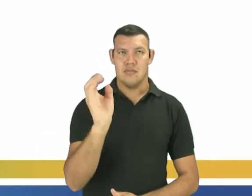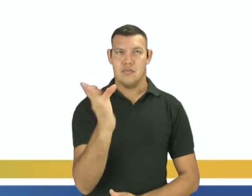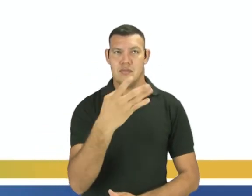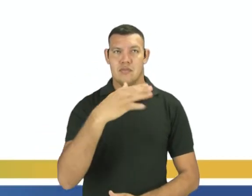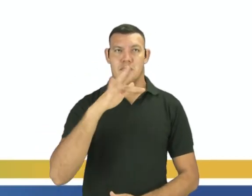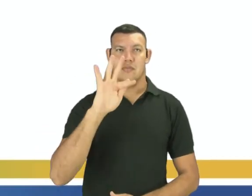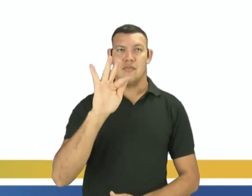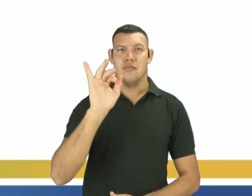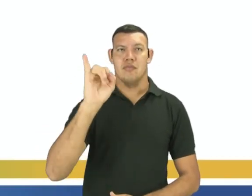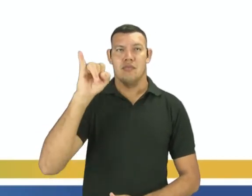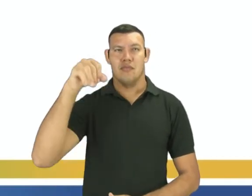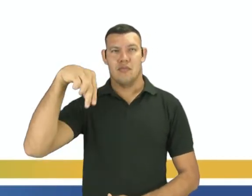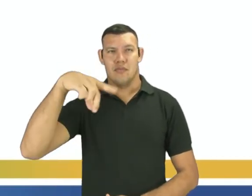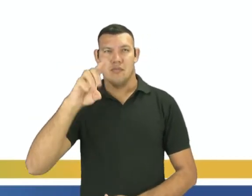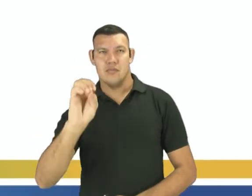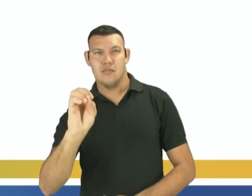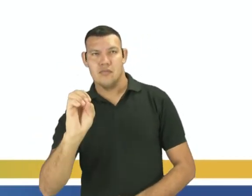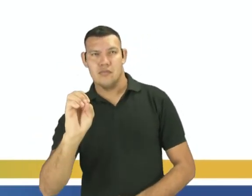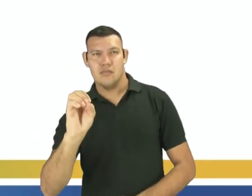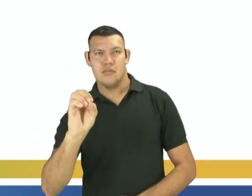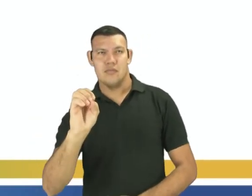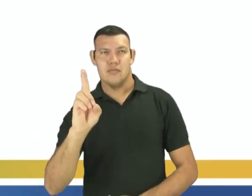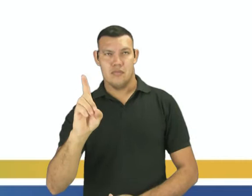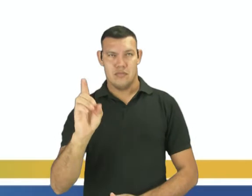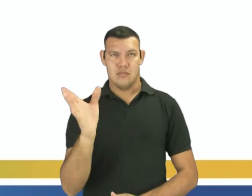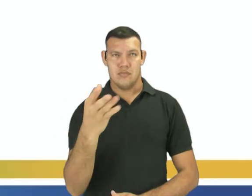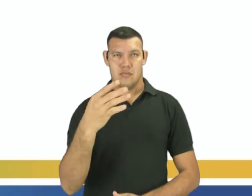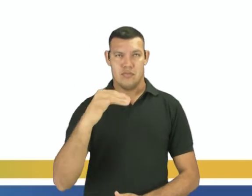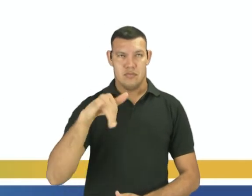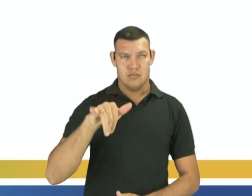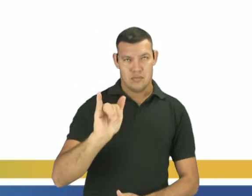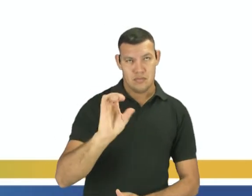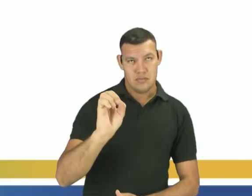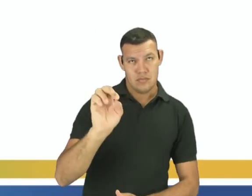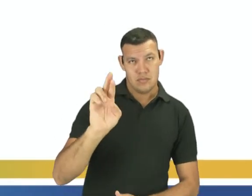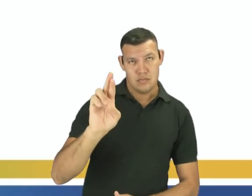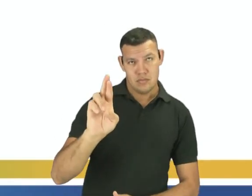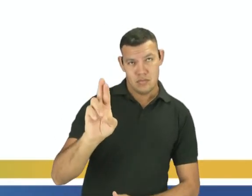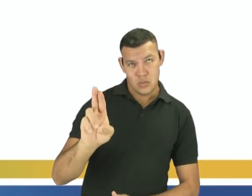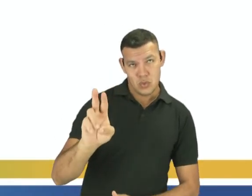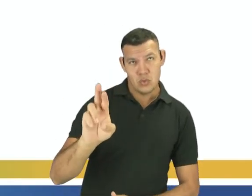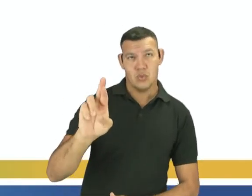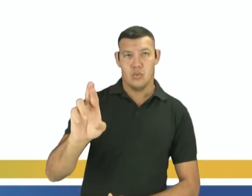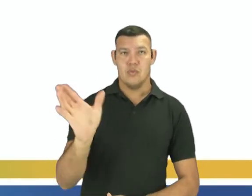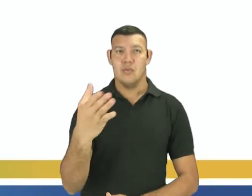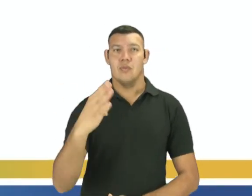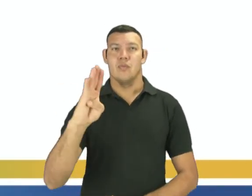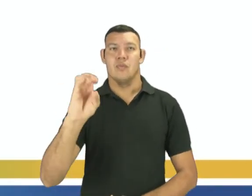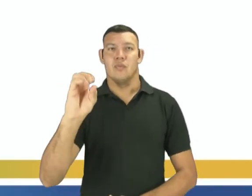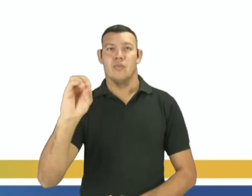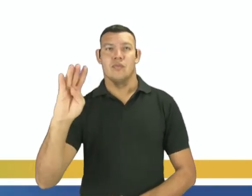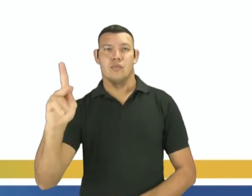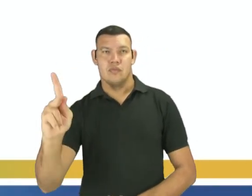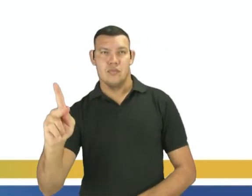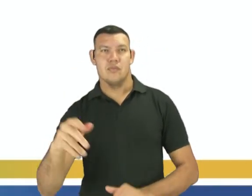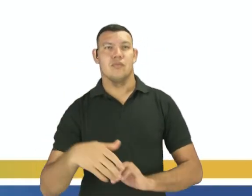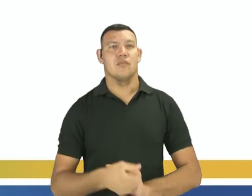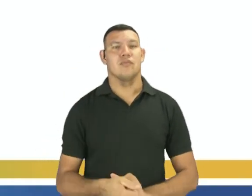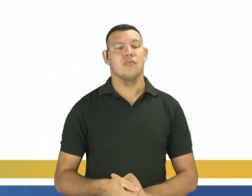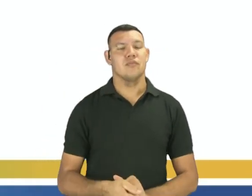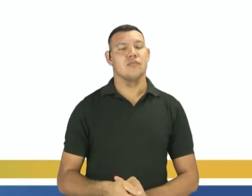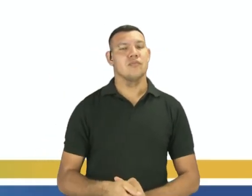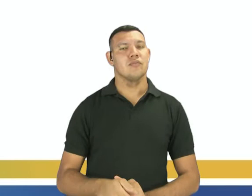Novamente, o verbo é find, to find. Ficou o to no infinitivo porque o verbo anterior, o verbo promise, o